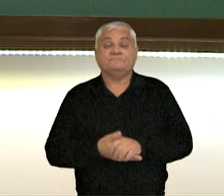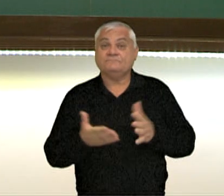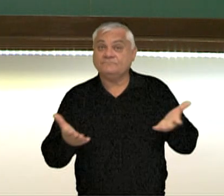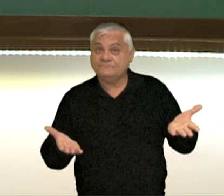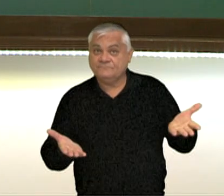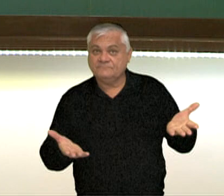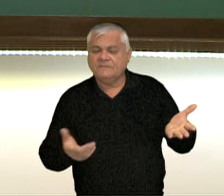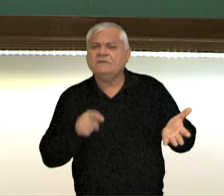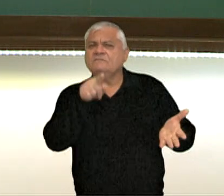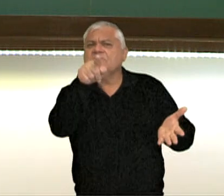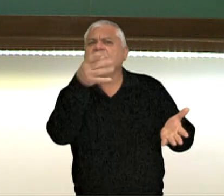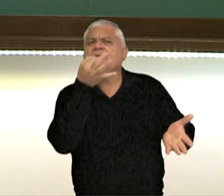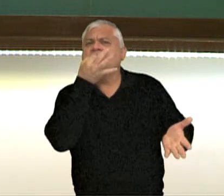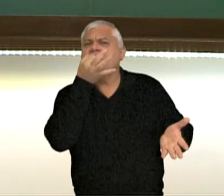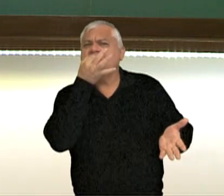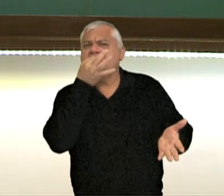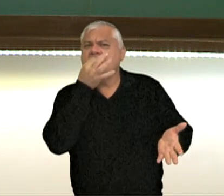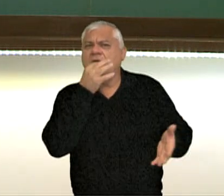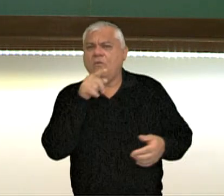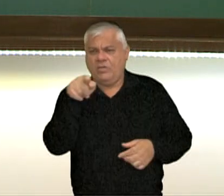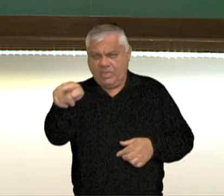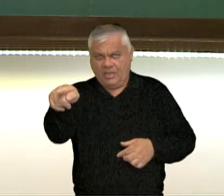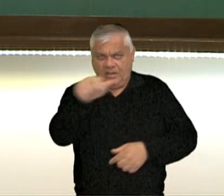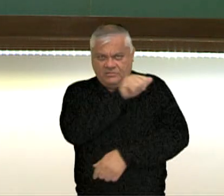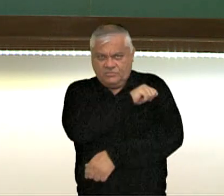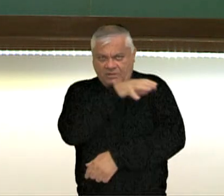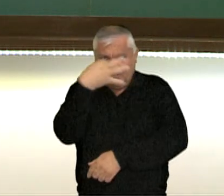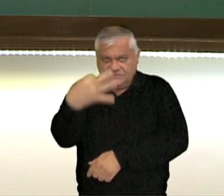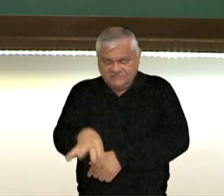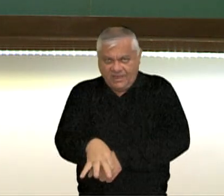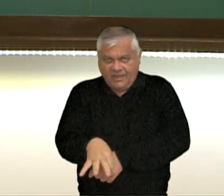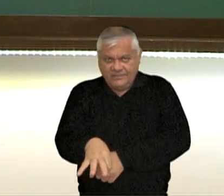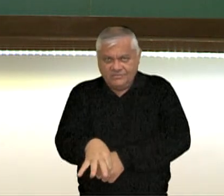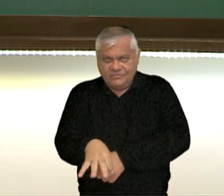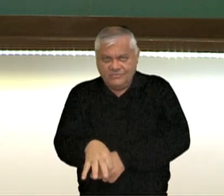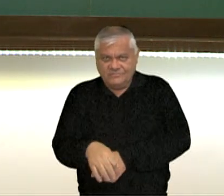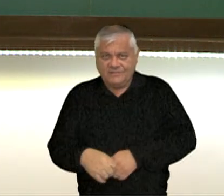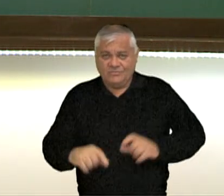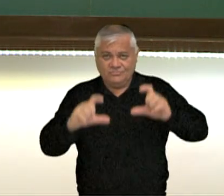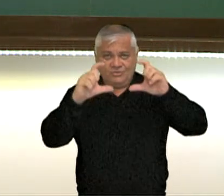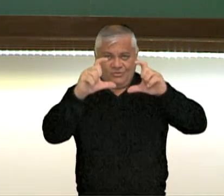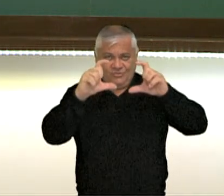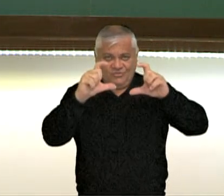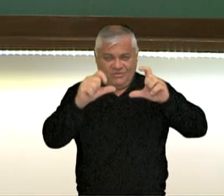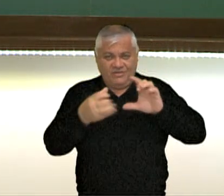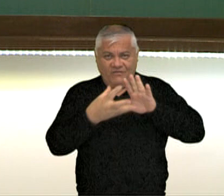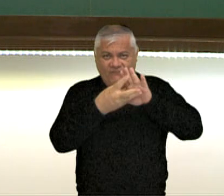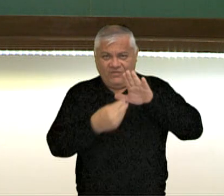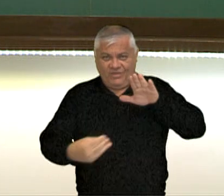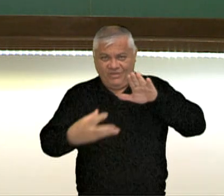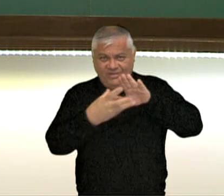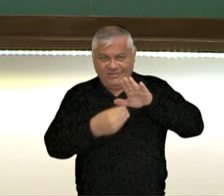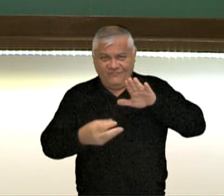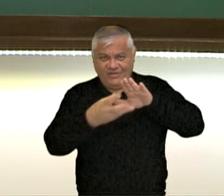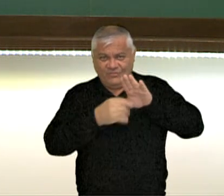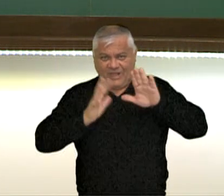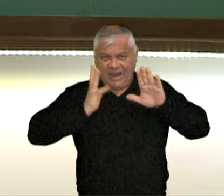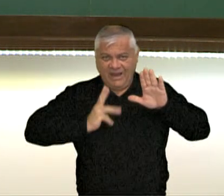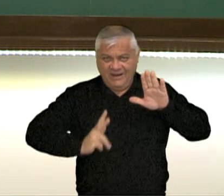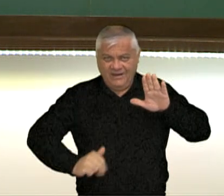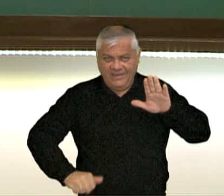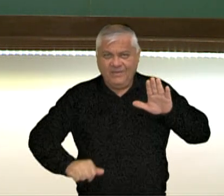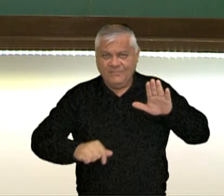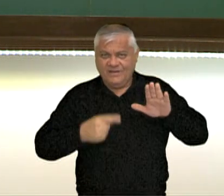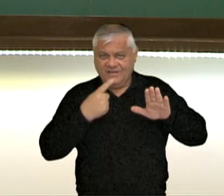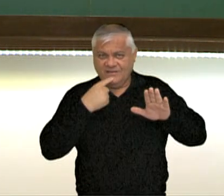E então, na sua opinião, esse estudante está correto ou não com relação a essa afirmação que ele fez? Se você